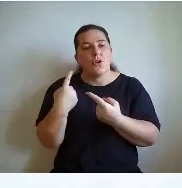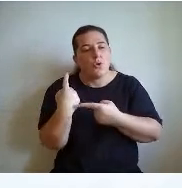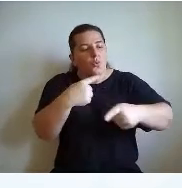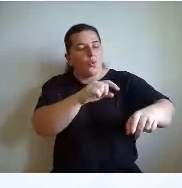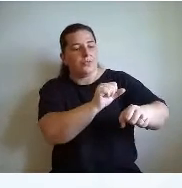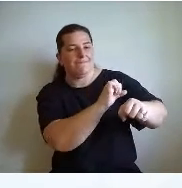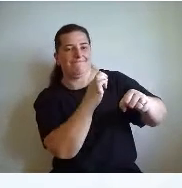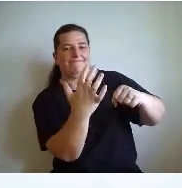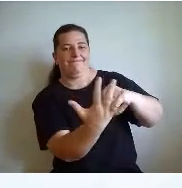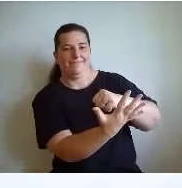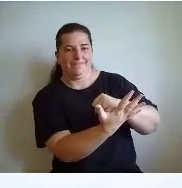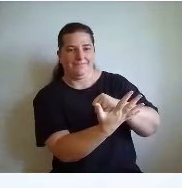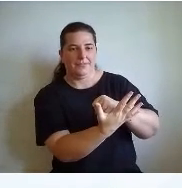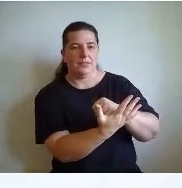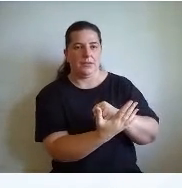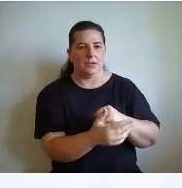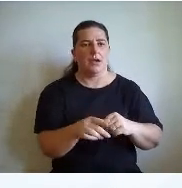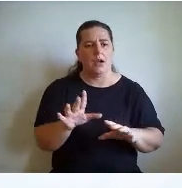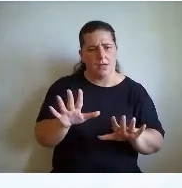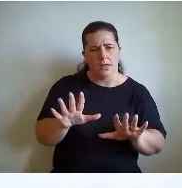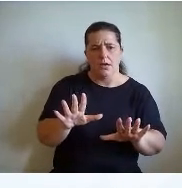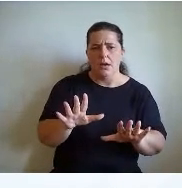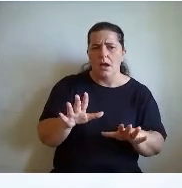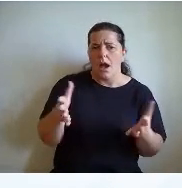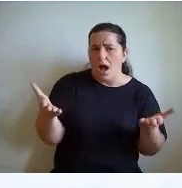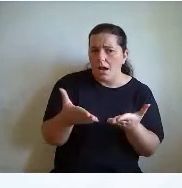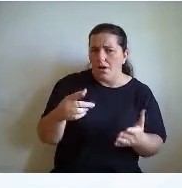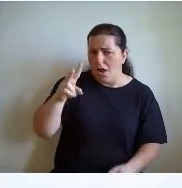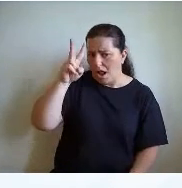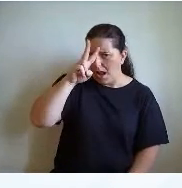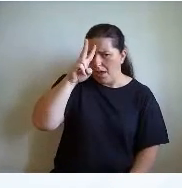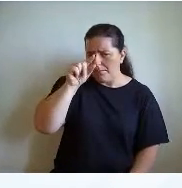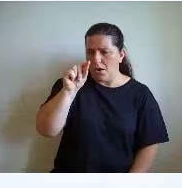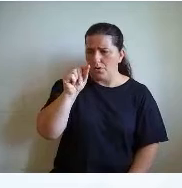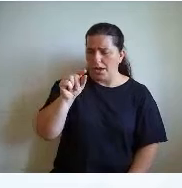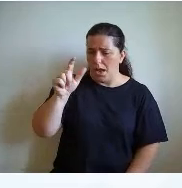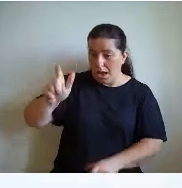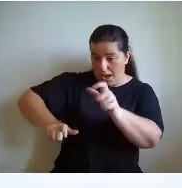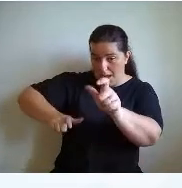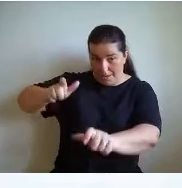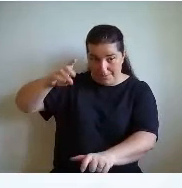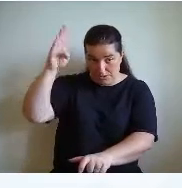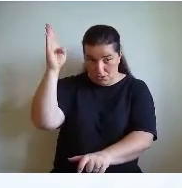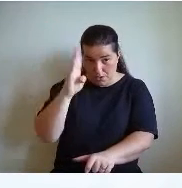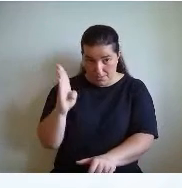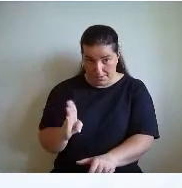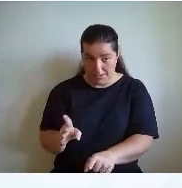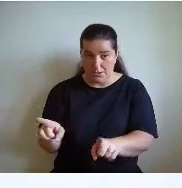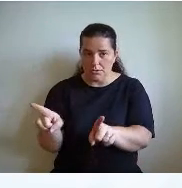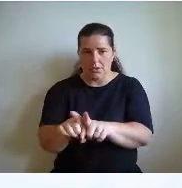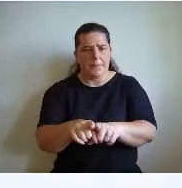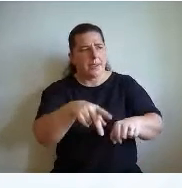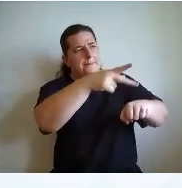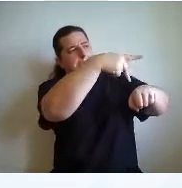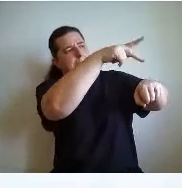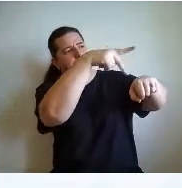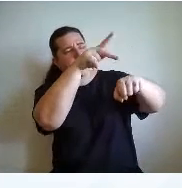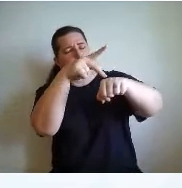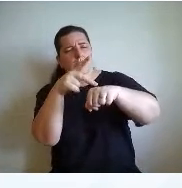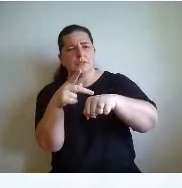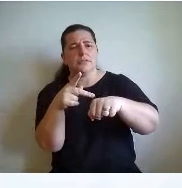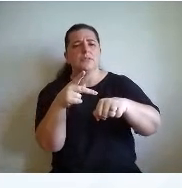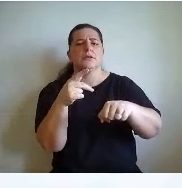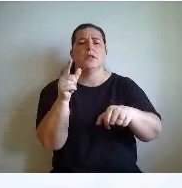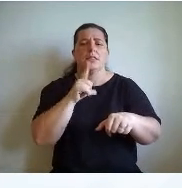né? Vamos lembrar que assim o brasileiro, como outros países né, que estão aí ainda